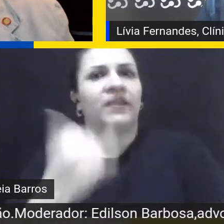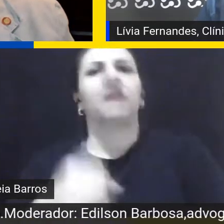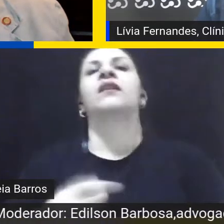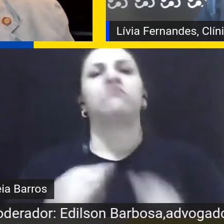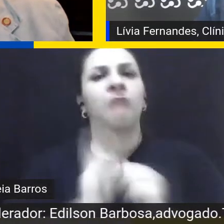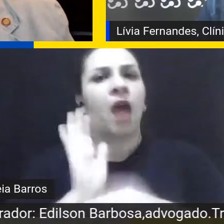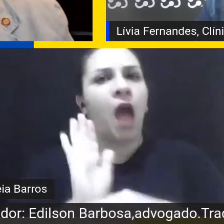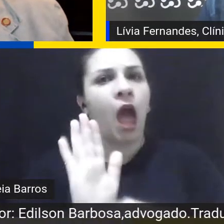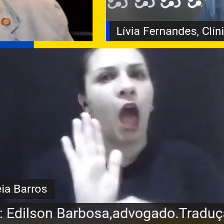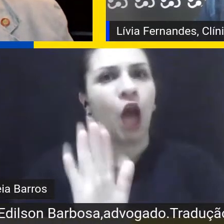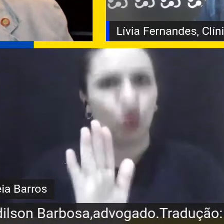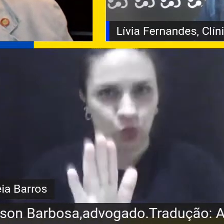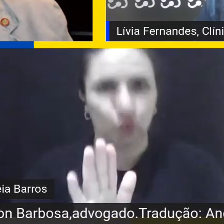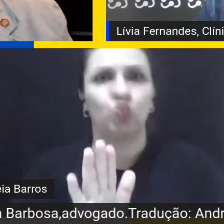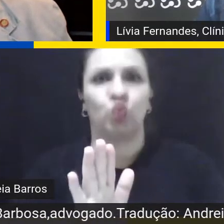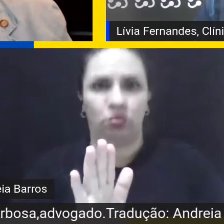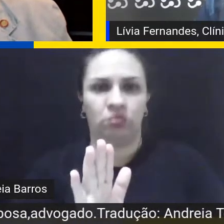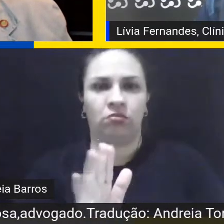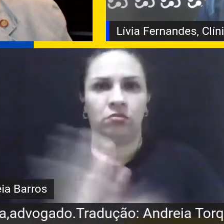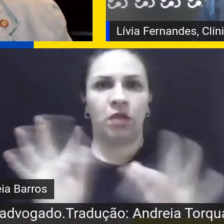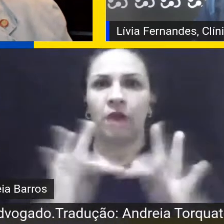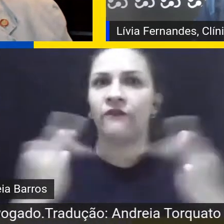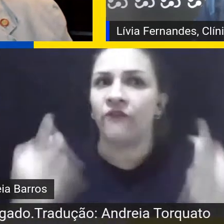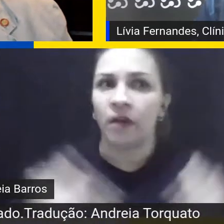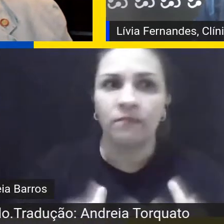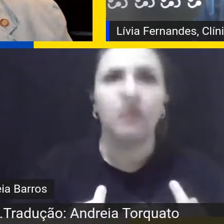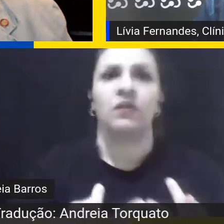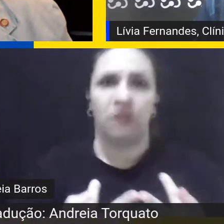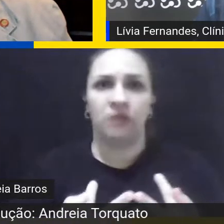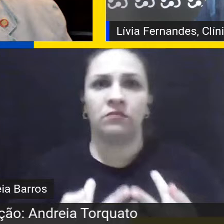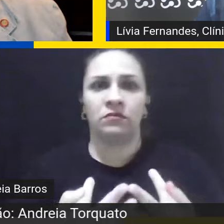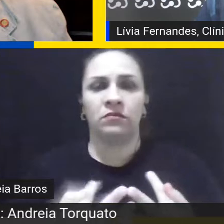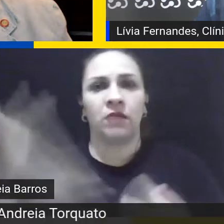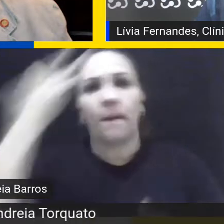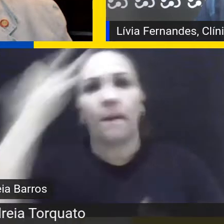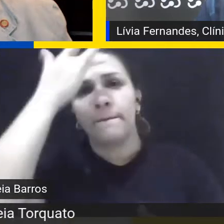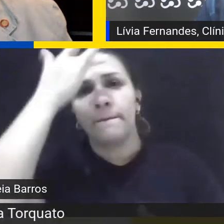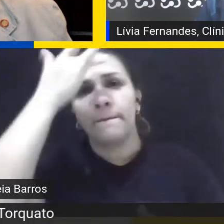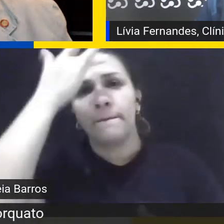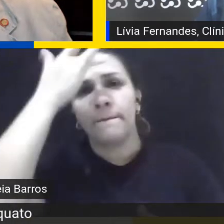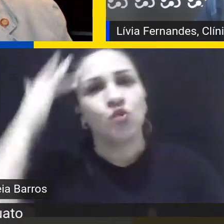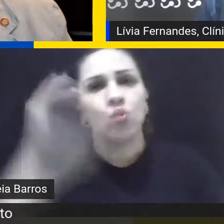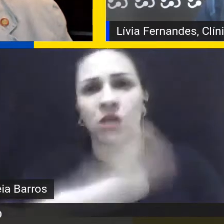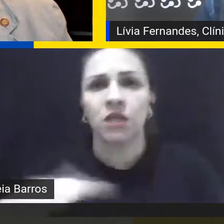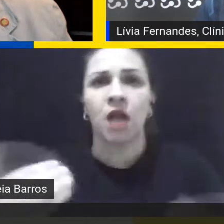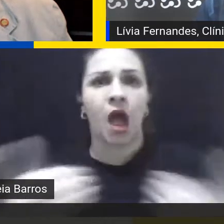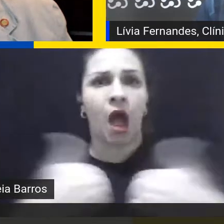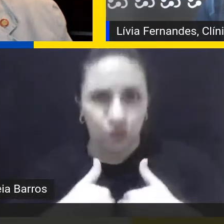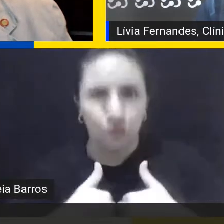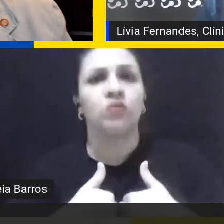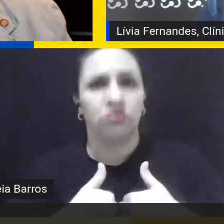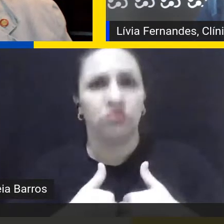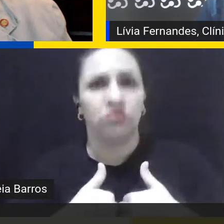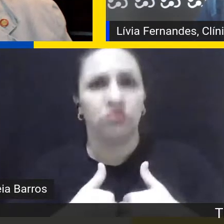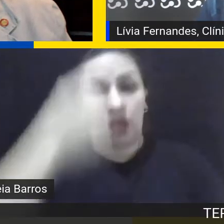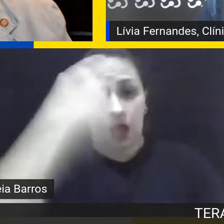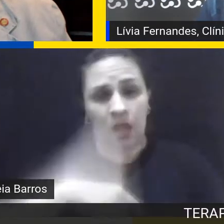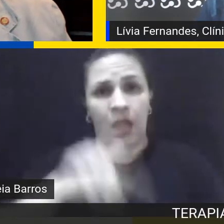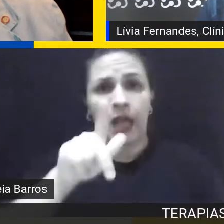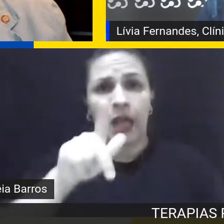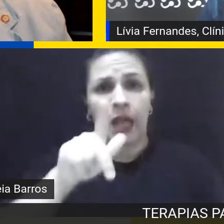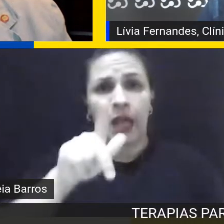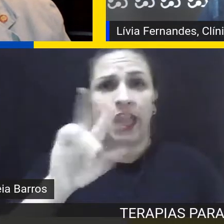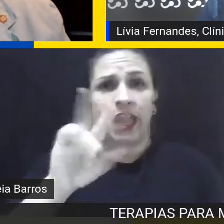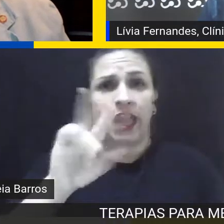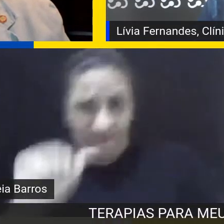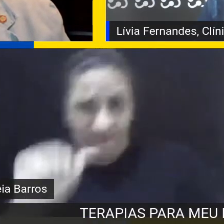ajudando a família das crianças e das pessoas com autismo. Eu sou Lívia Fernandes, sou